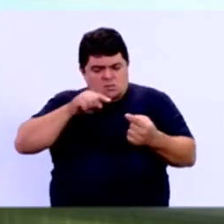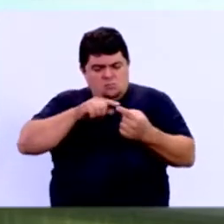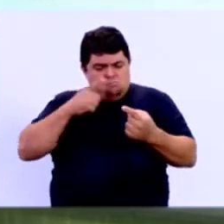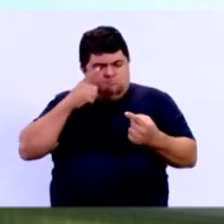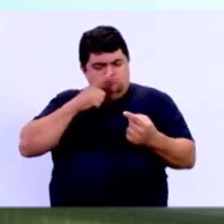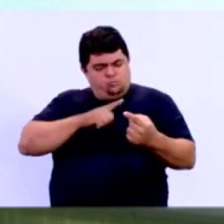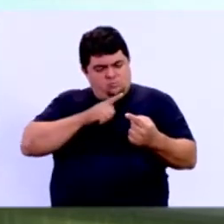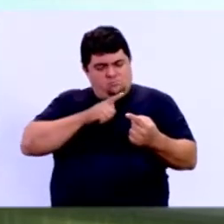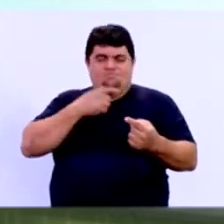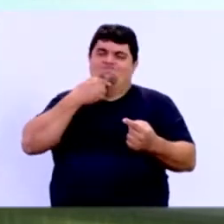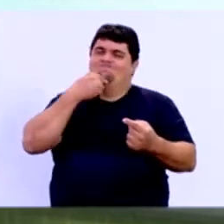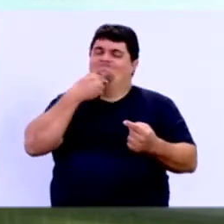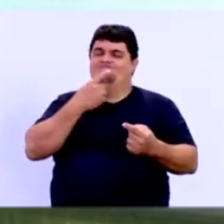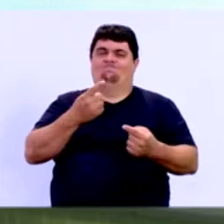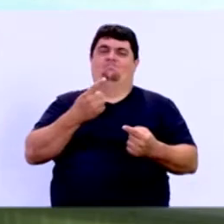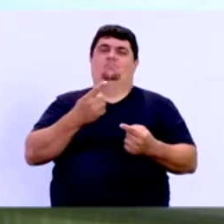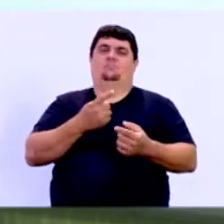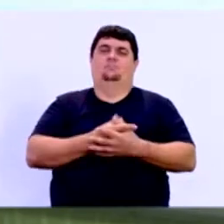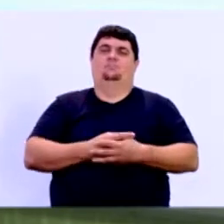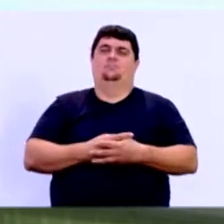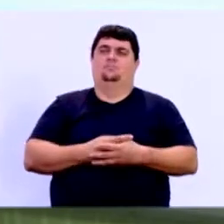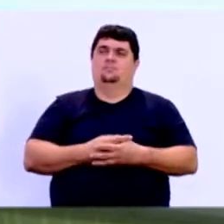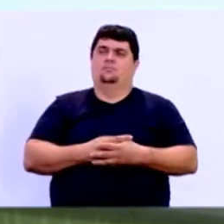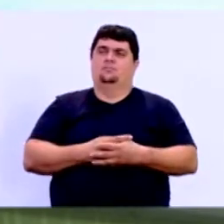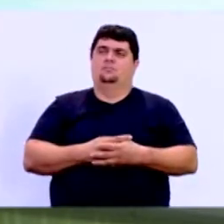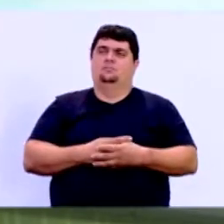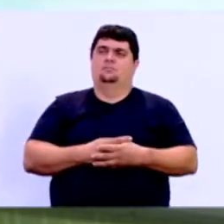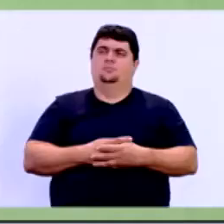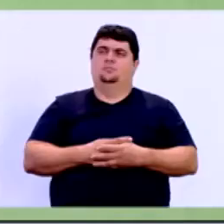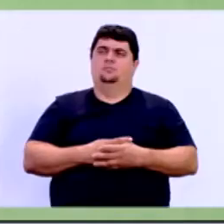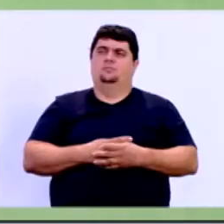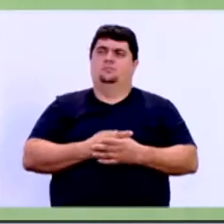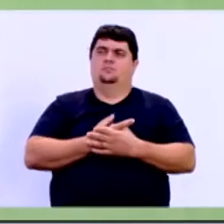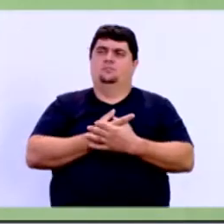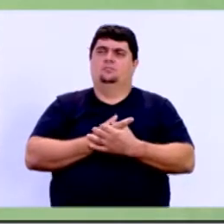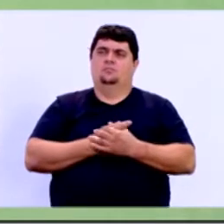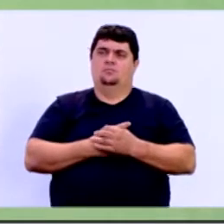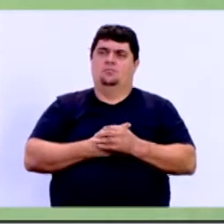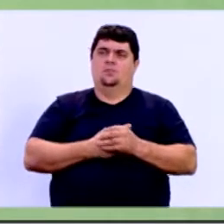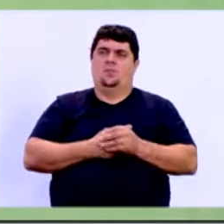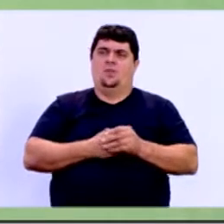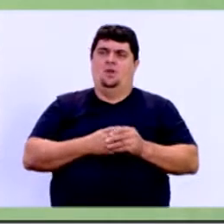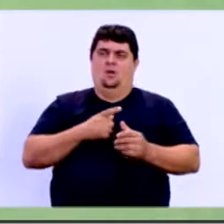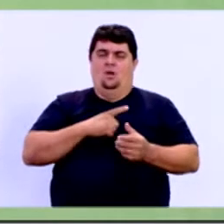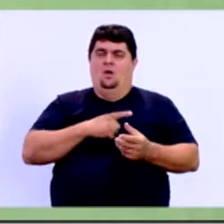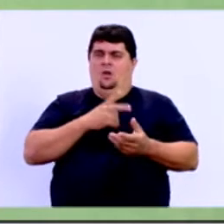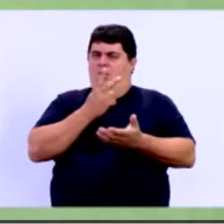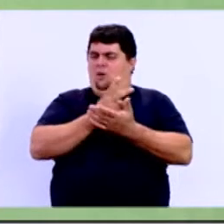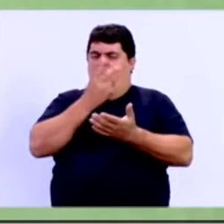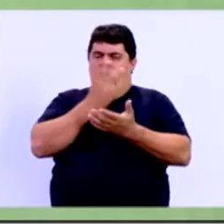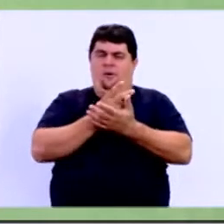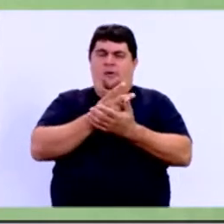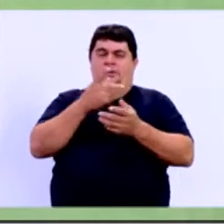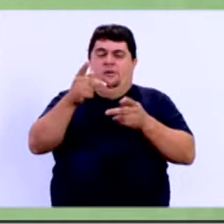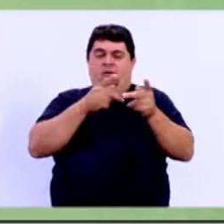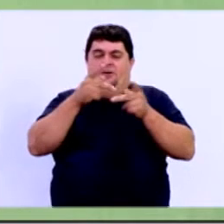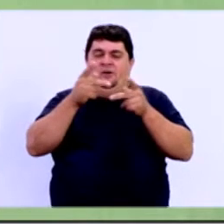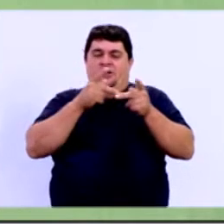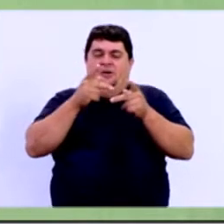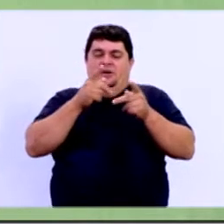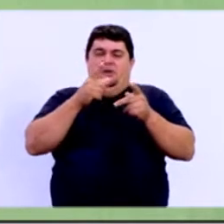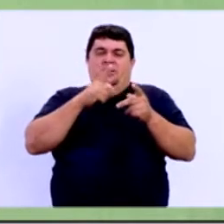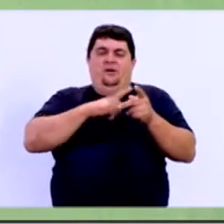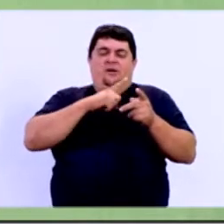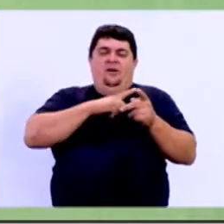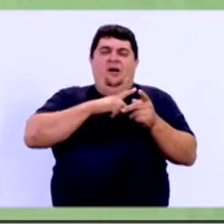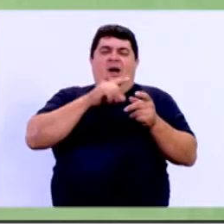e em busca de um resultado, né? Então, na maioria das vezes, esse planejamento ele é